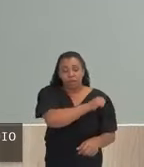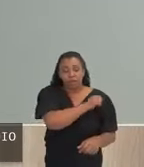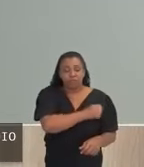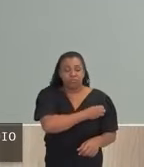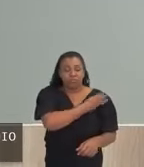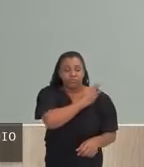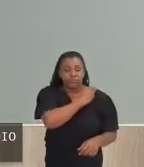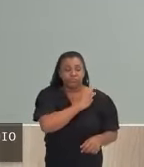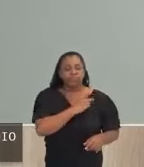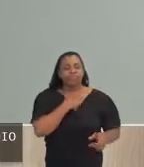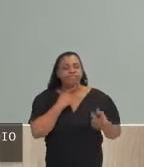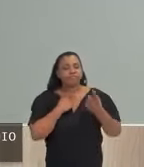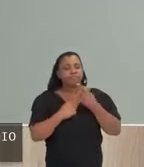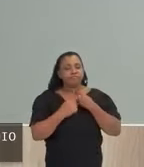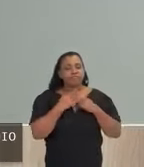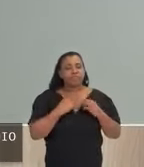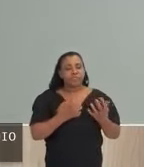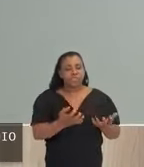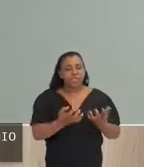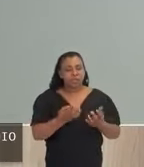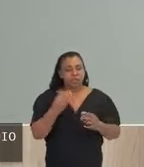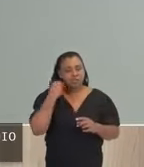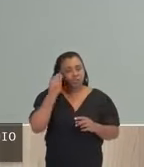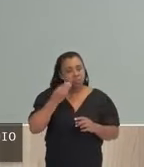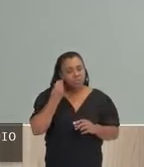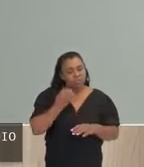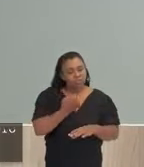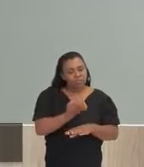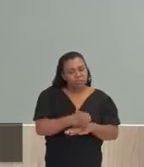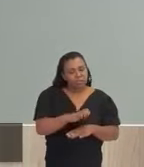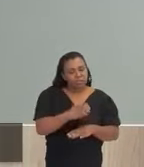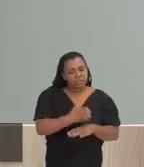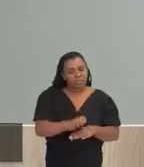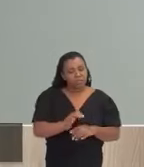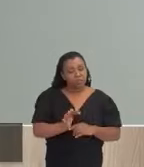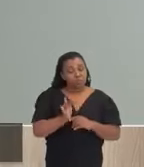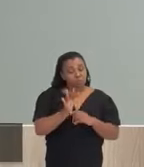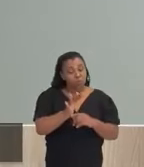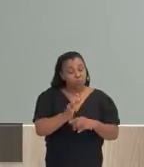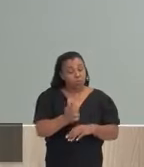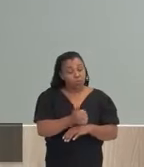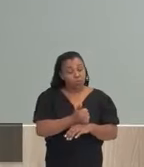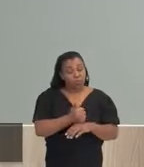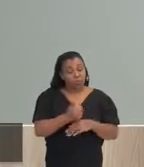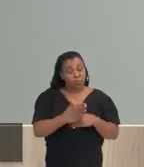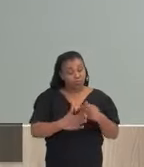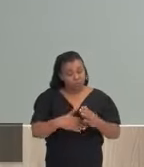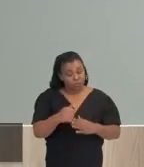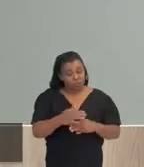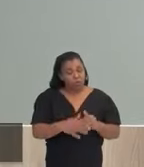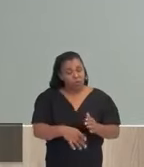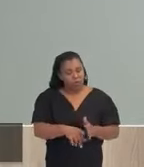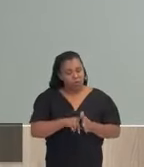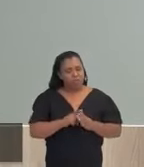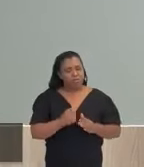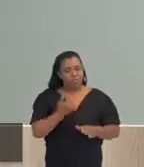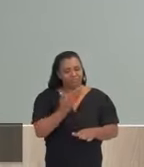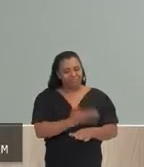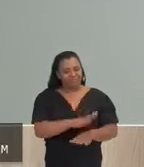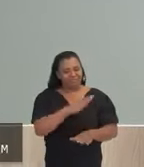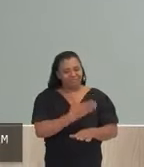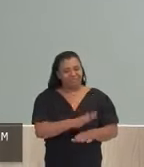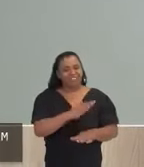querem uma experiência e precisam de profissionalização, eles poderiam ser aprendizes, né? Então, daí, além